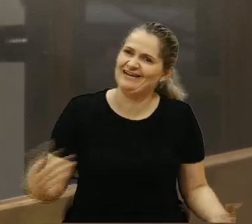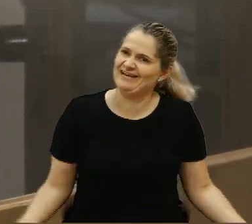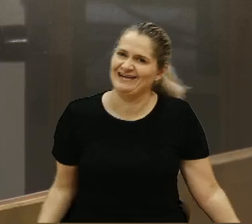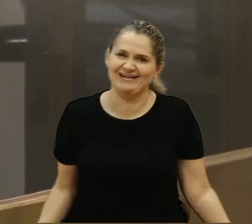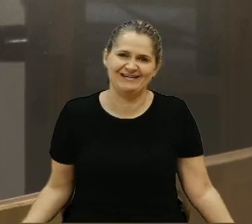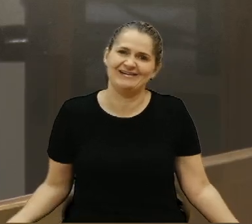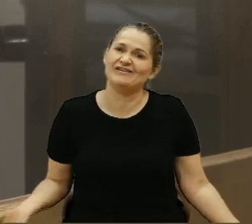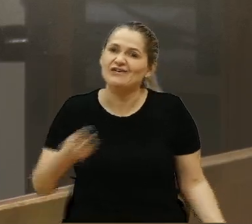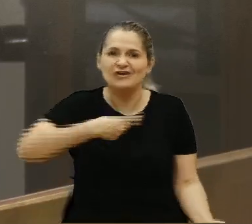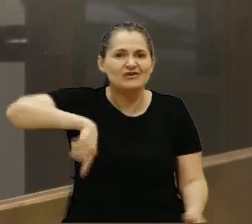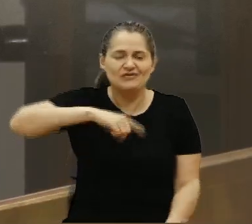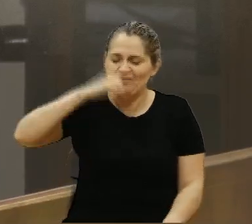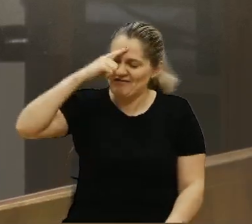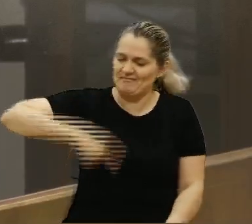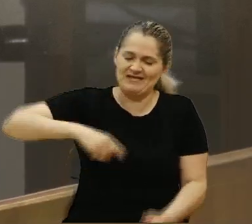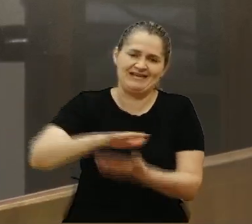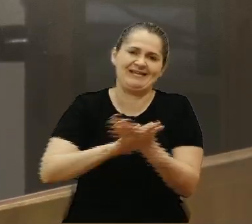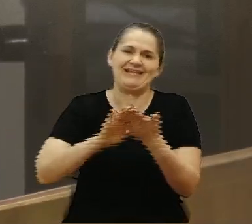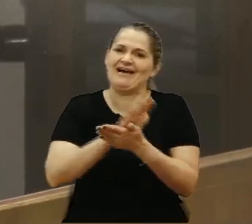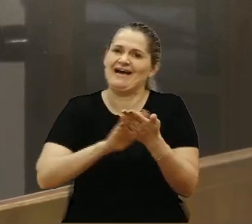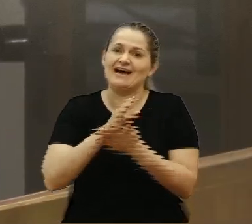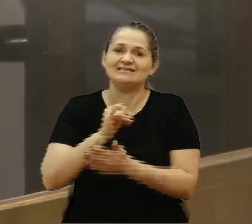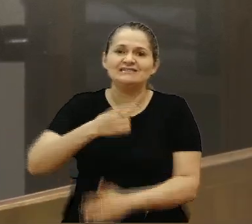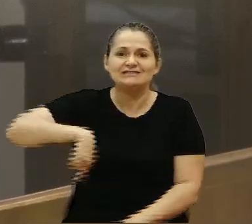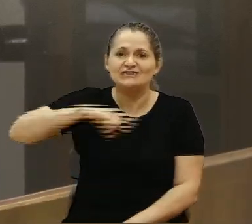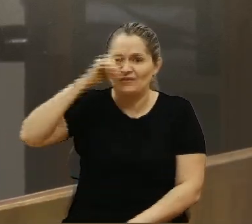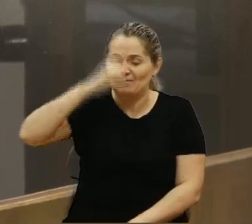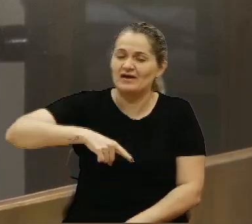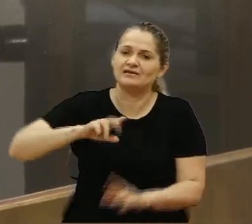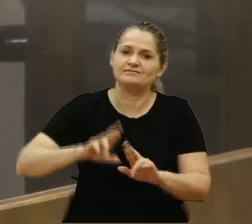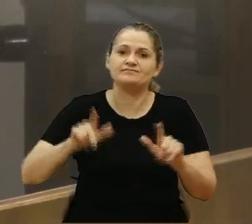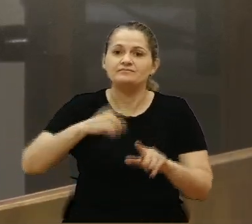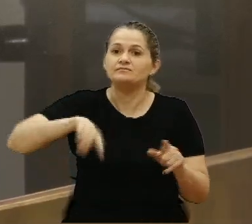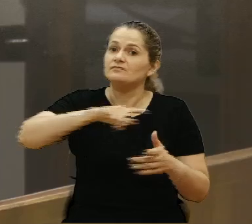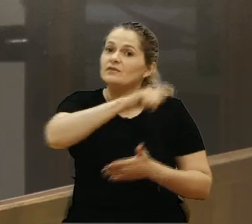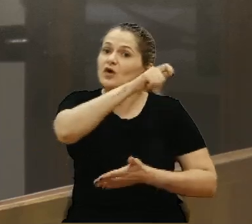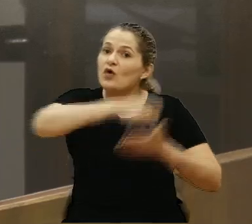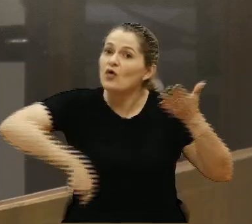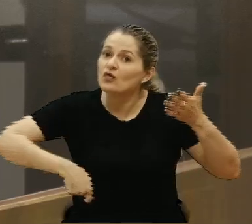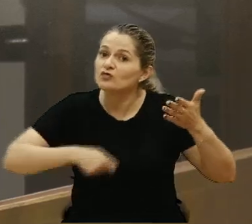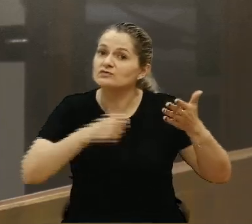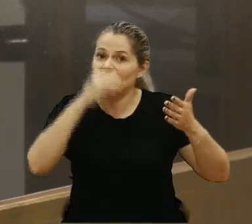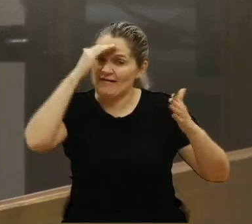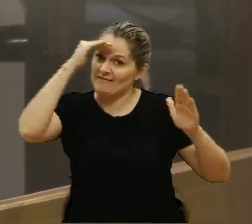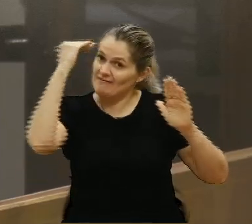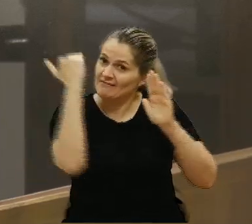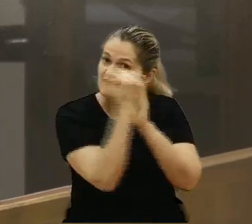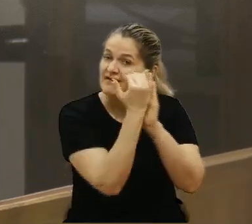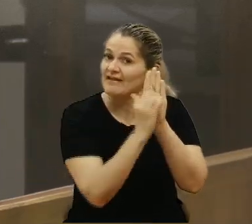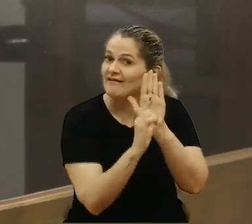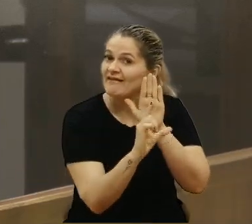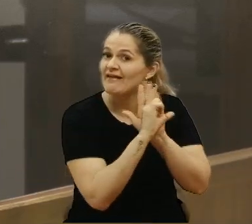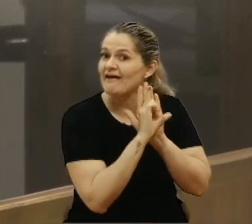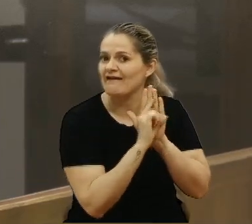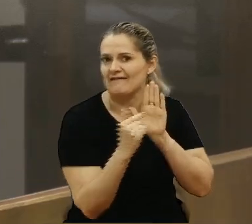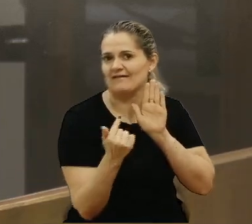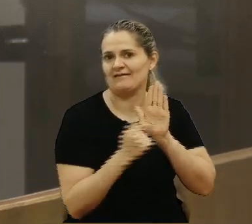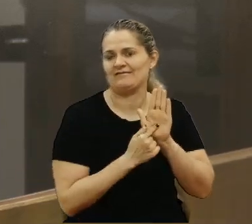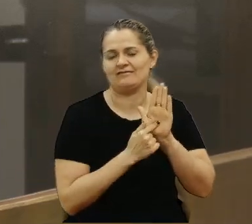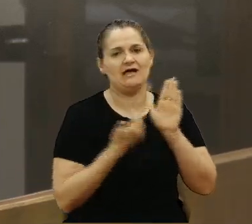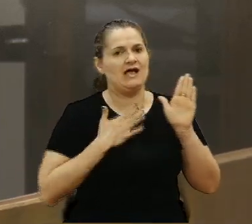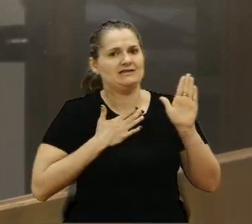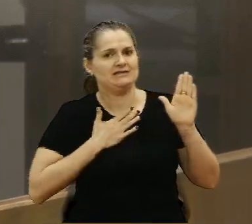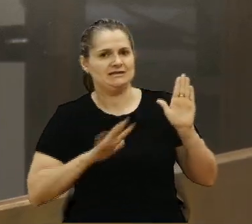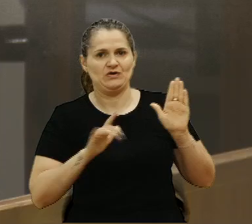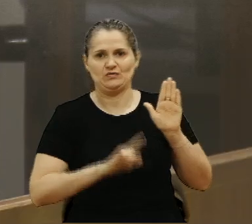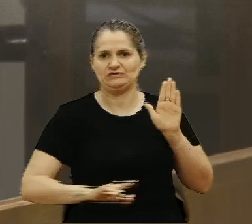mandássemos... era diferente. A gente é concursado para cumprir a lei. Mas eu não gostei da lei, eu quero que